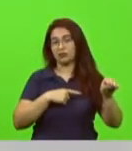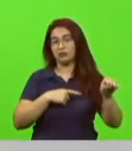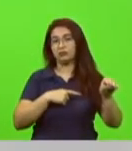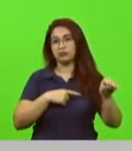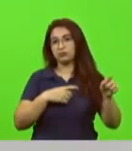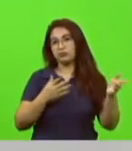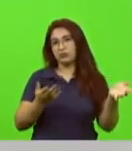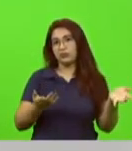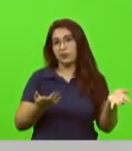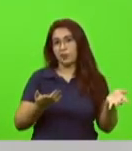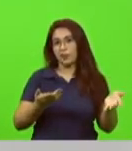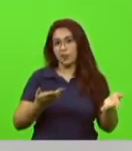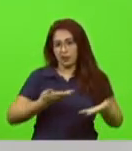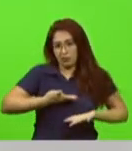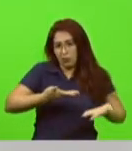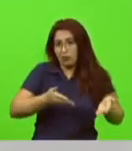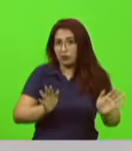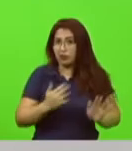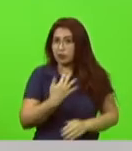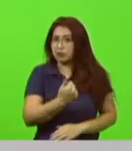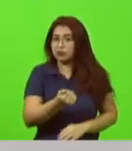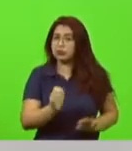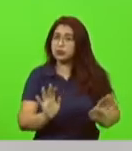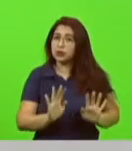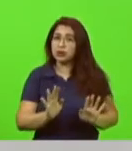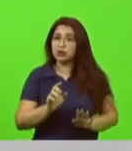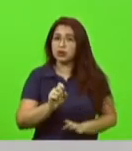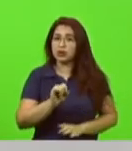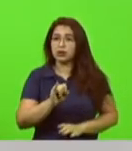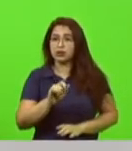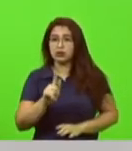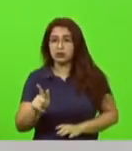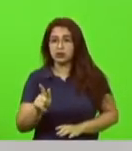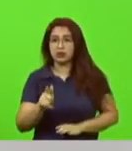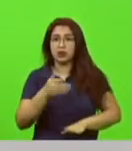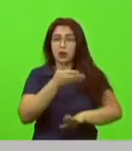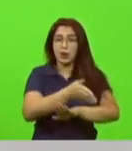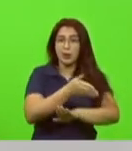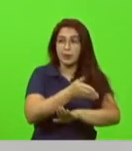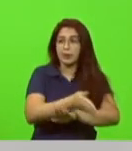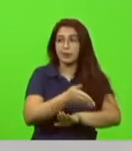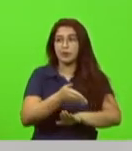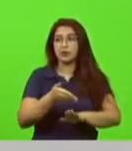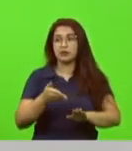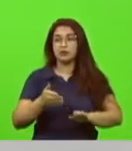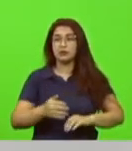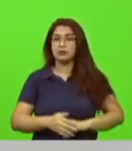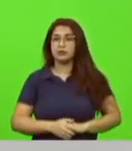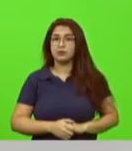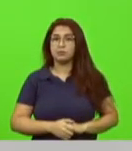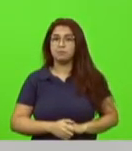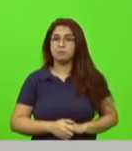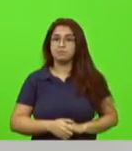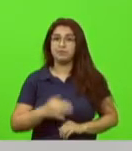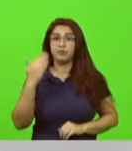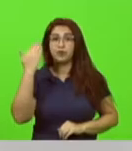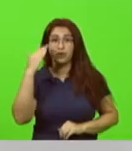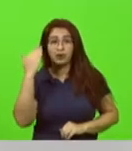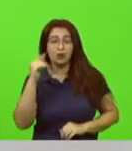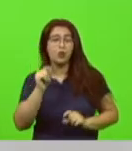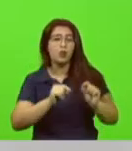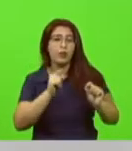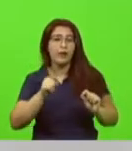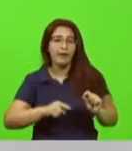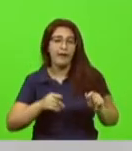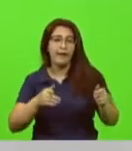também eu não fui convidado pela SIG para estar participando naquele momento, que eu, a partir de então, eu entendi que era um momento político,